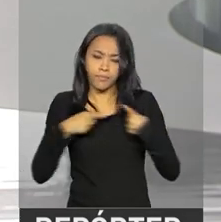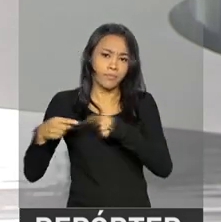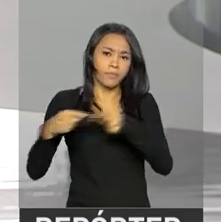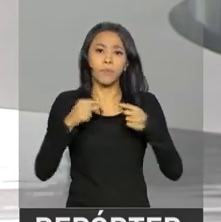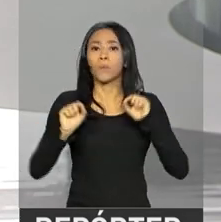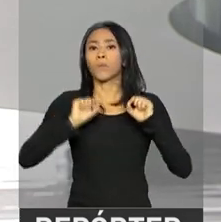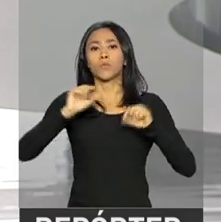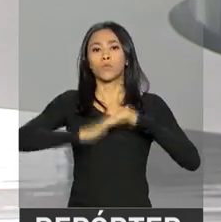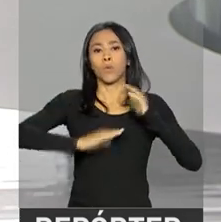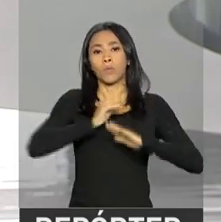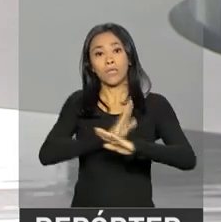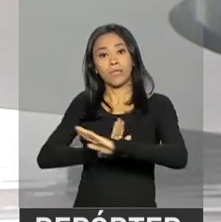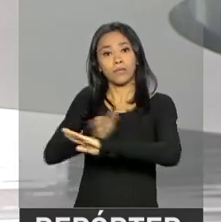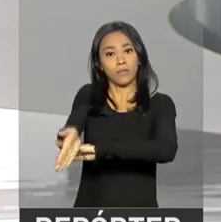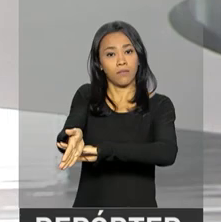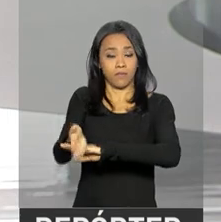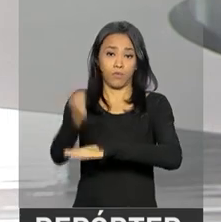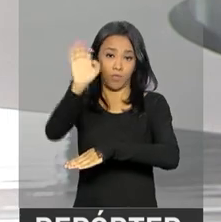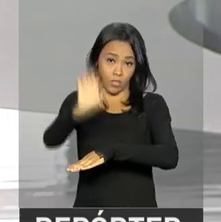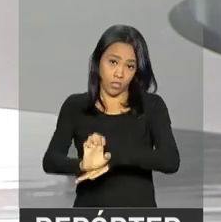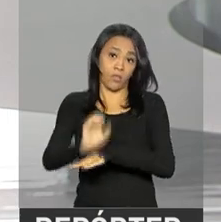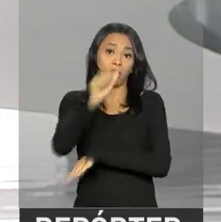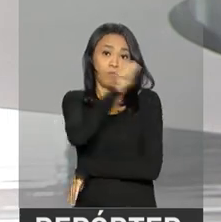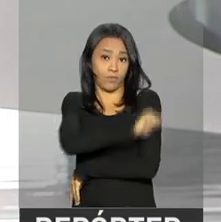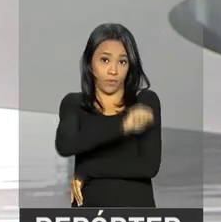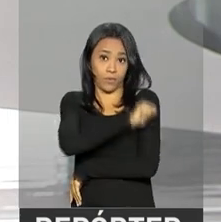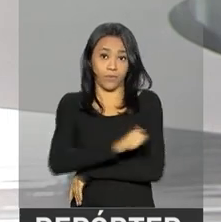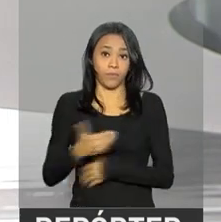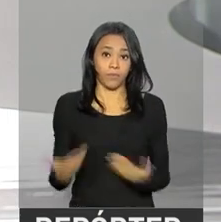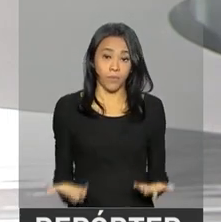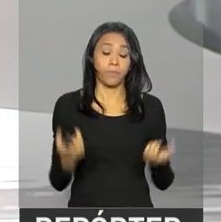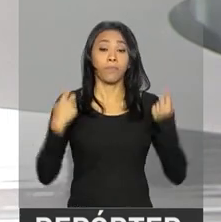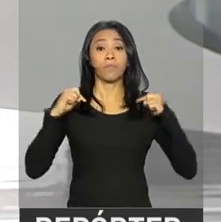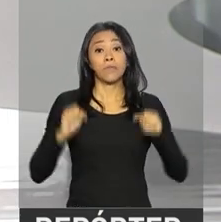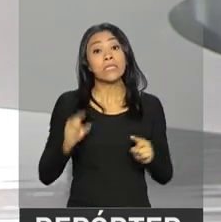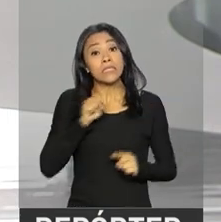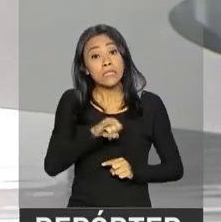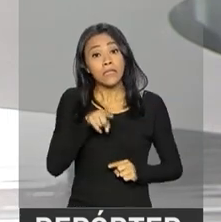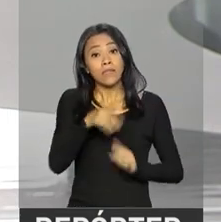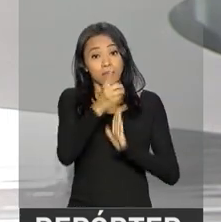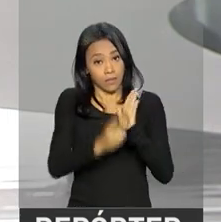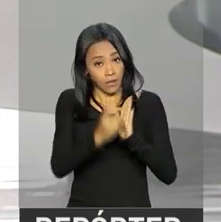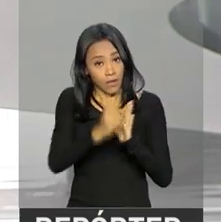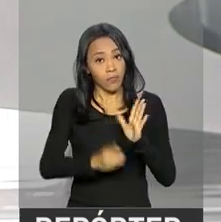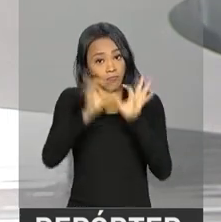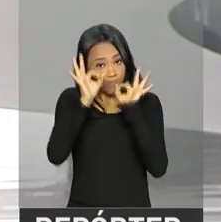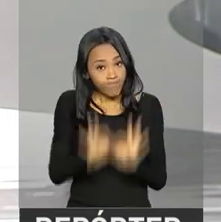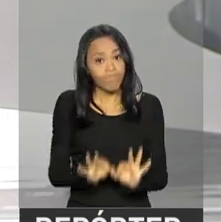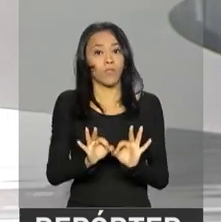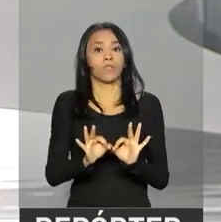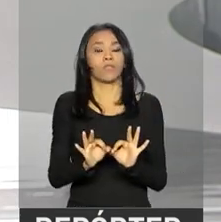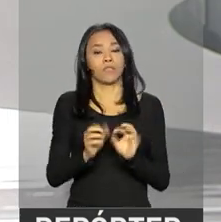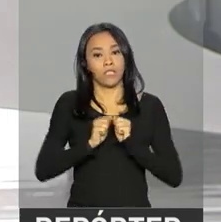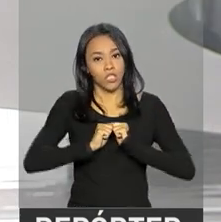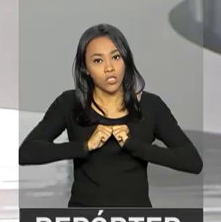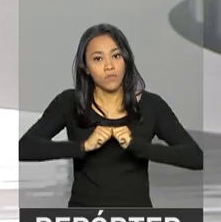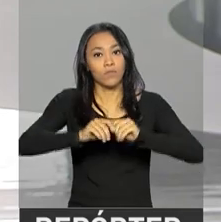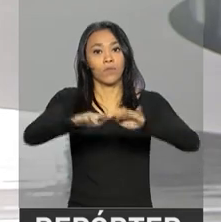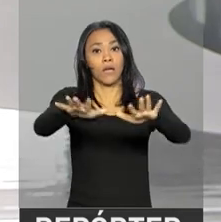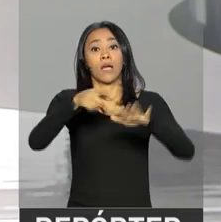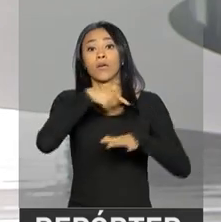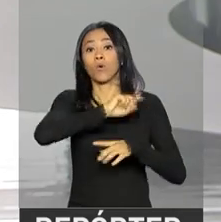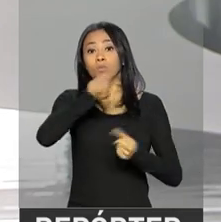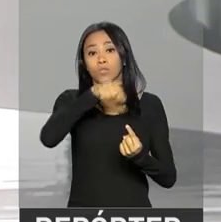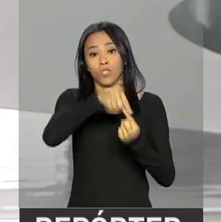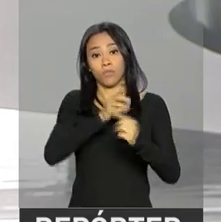militar na segurança pública do estado do Rio de Janeiro. Bom, se esse decreto for realmente publicado no sentido de uma